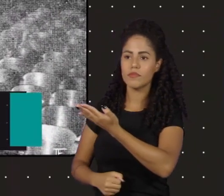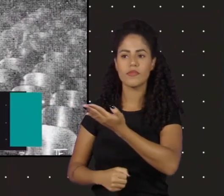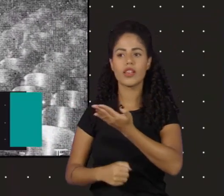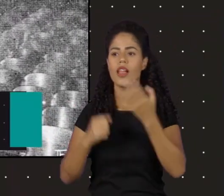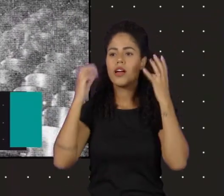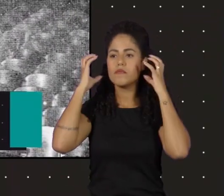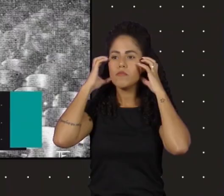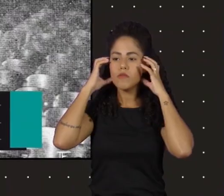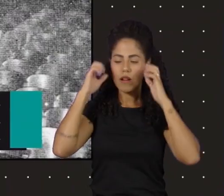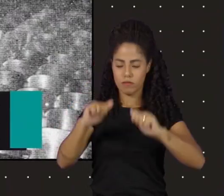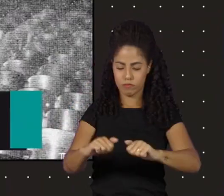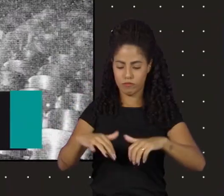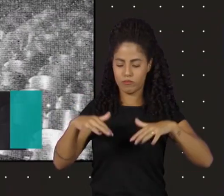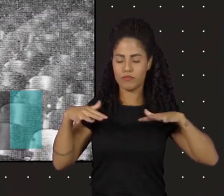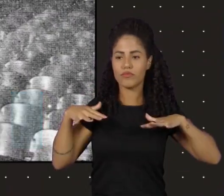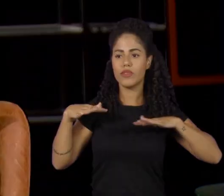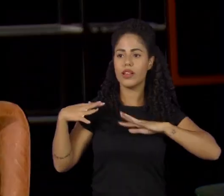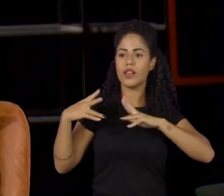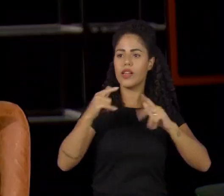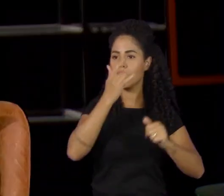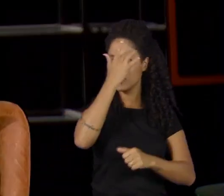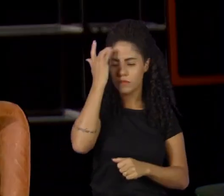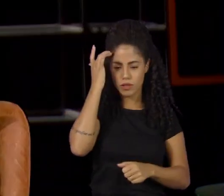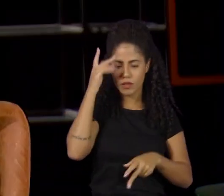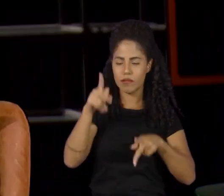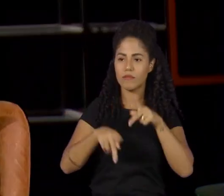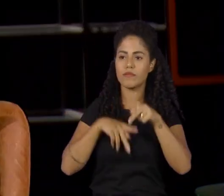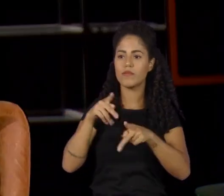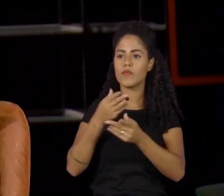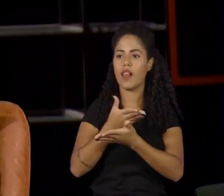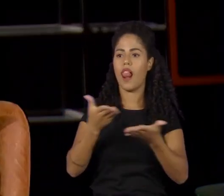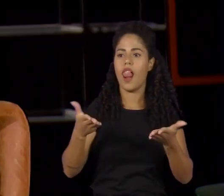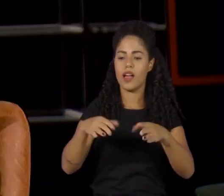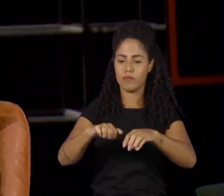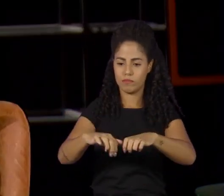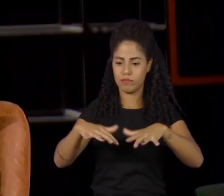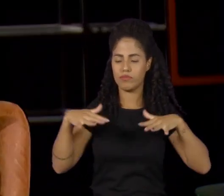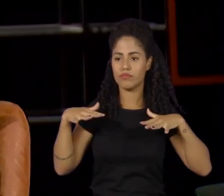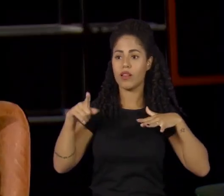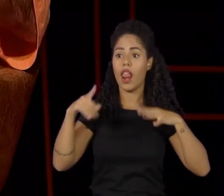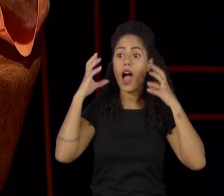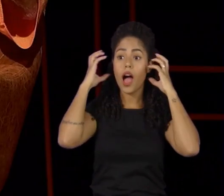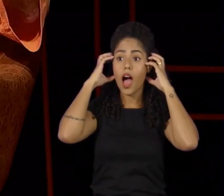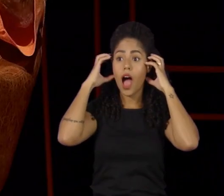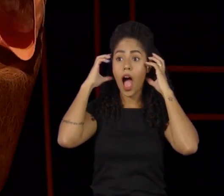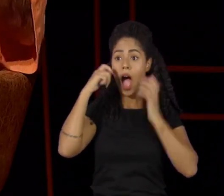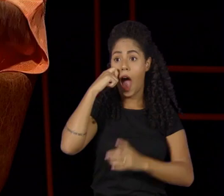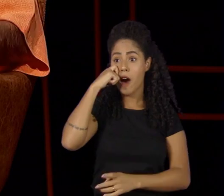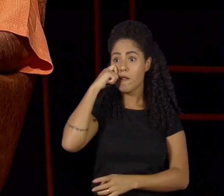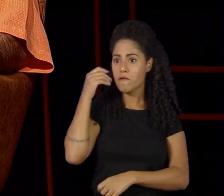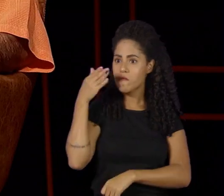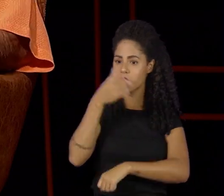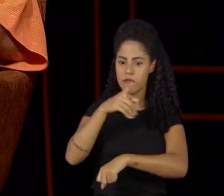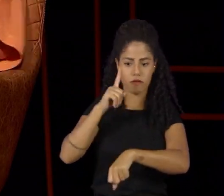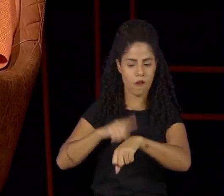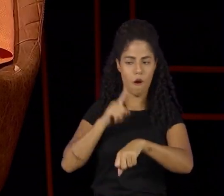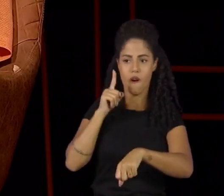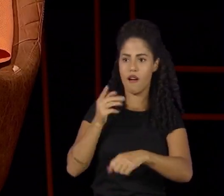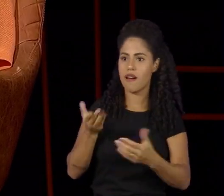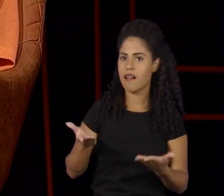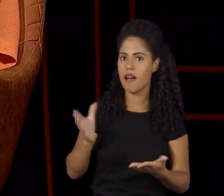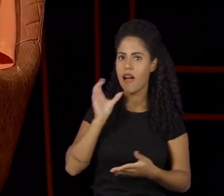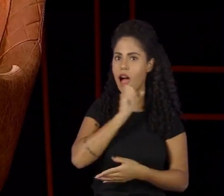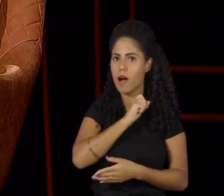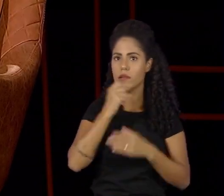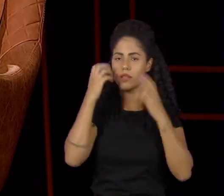música, com público, né? Com plateia. Mas era rádio, ao vivo, aí na hora e tal. Você escutava